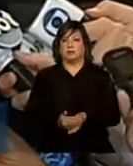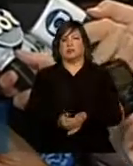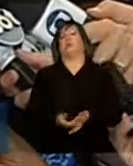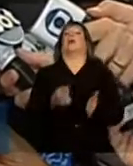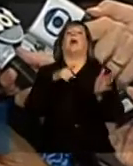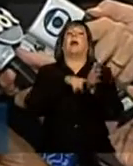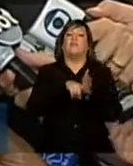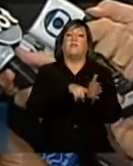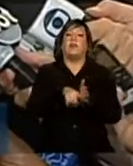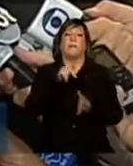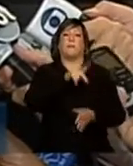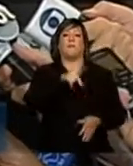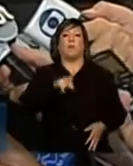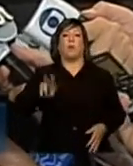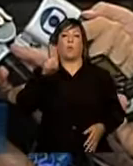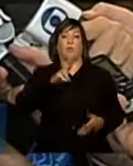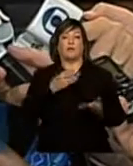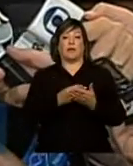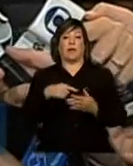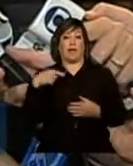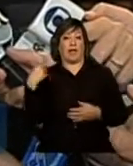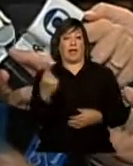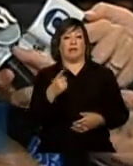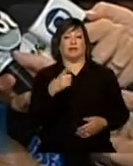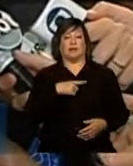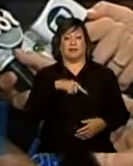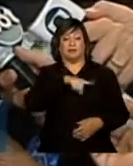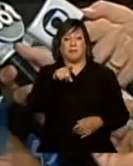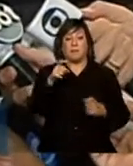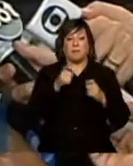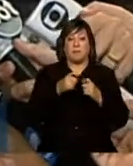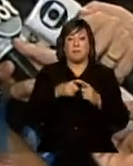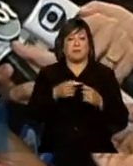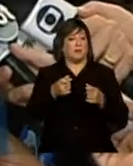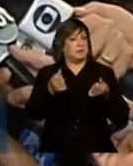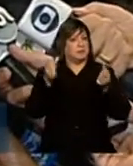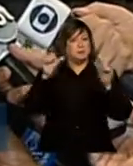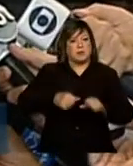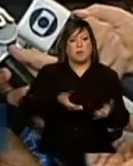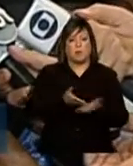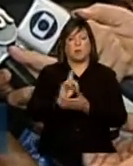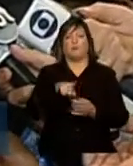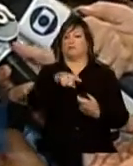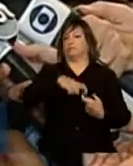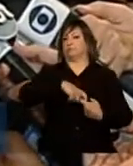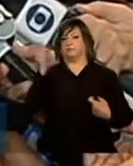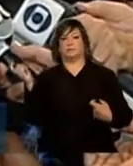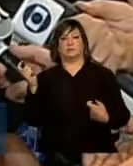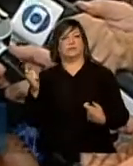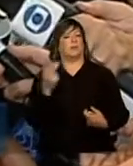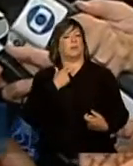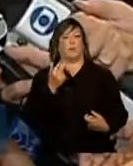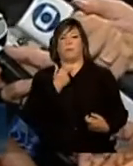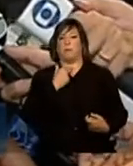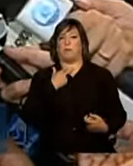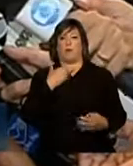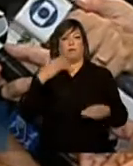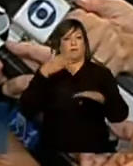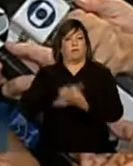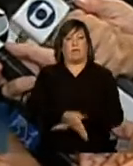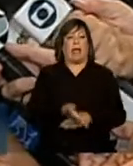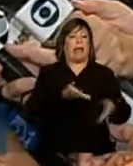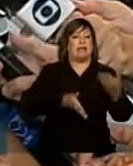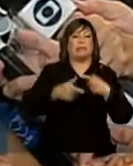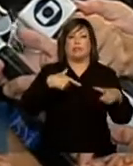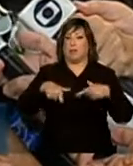avaliação dos professores das universidades, aqueles que sejam reprovados, são desligados do programa, não poderão participar, não irão